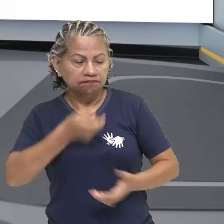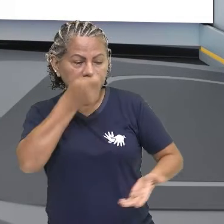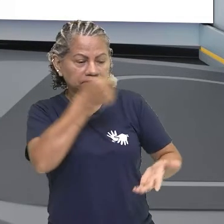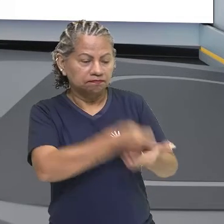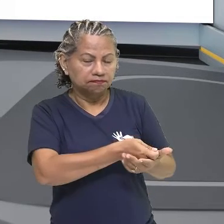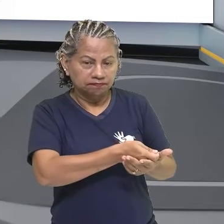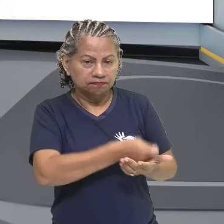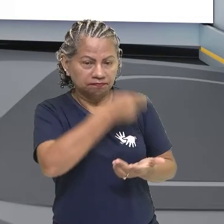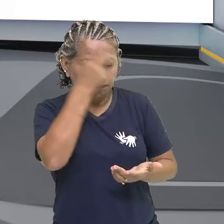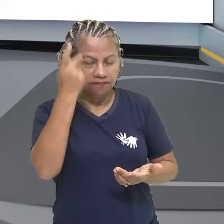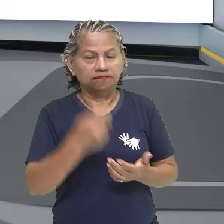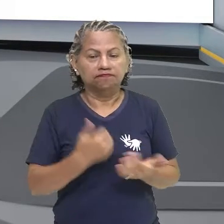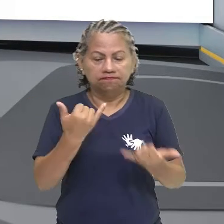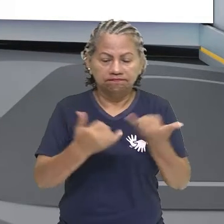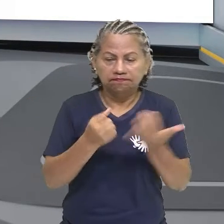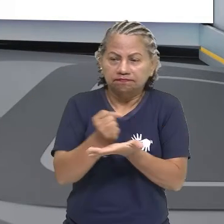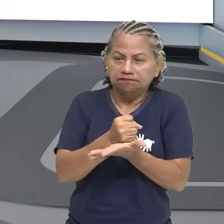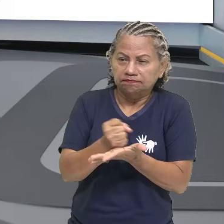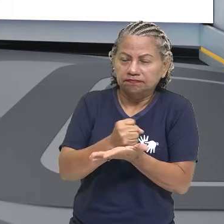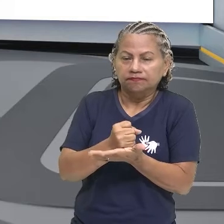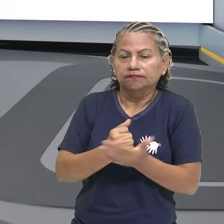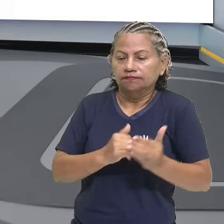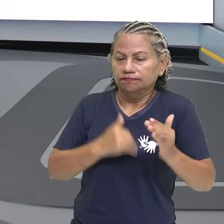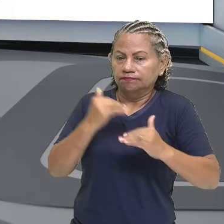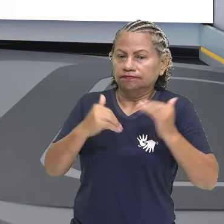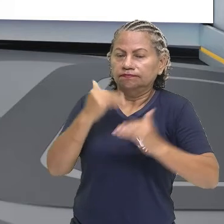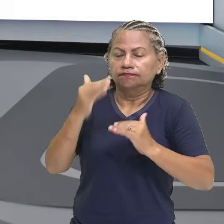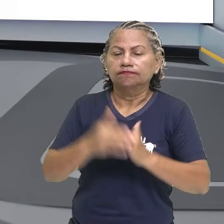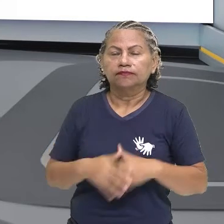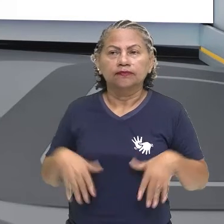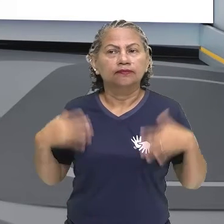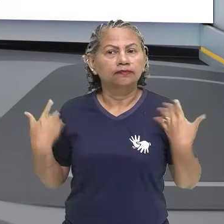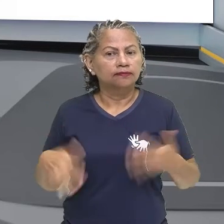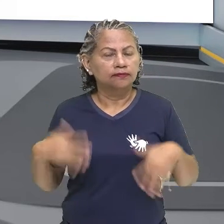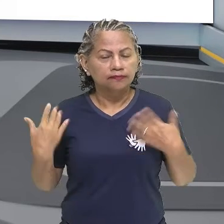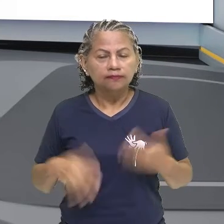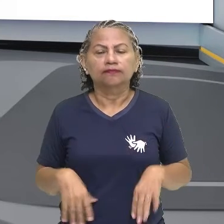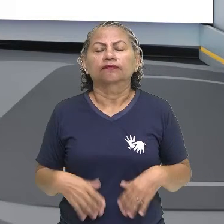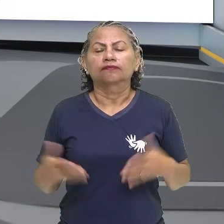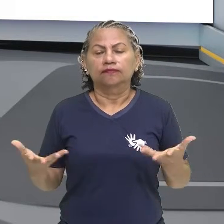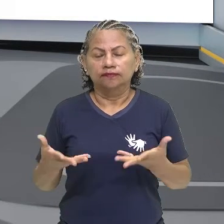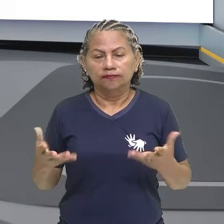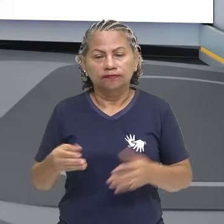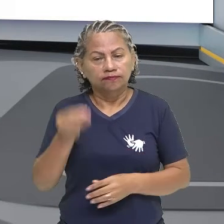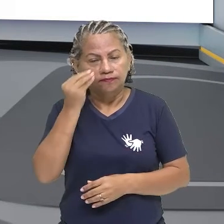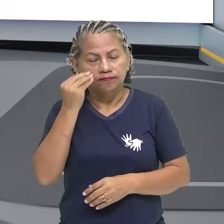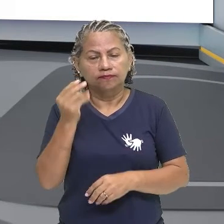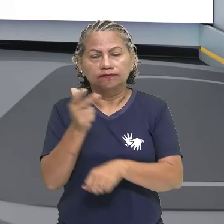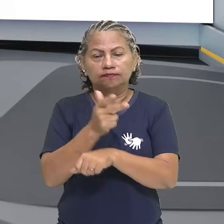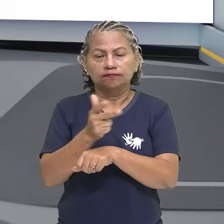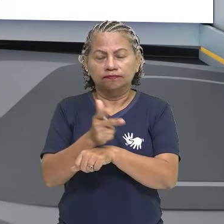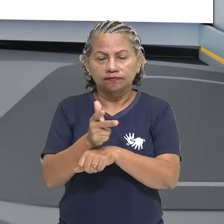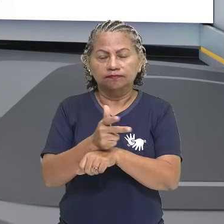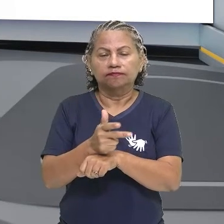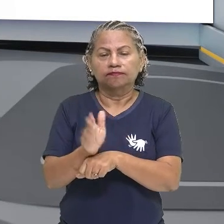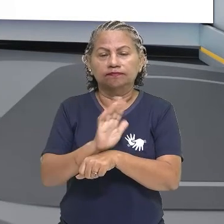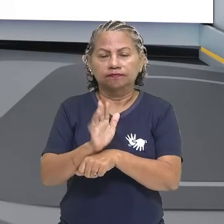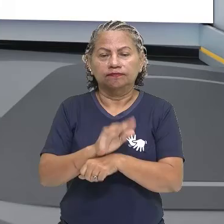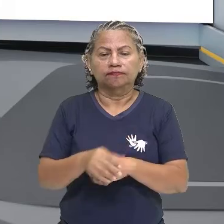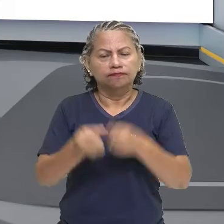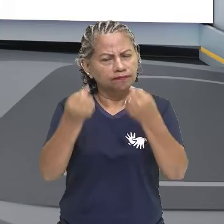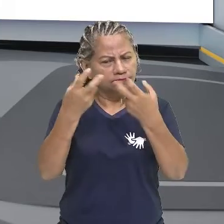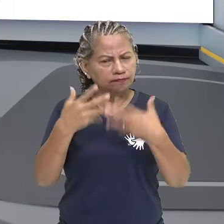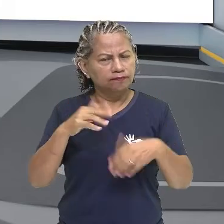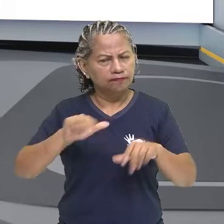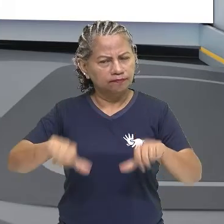de dólares até 2024 em jogos online. Vamos ver um VT agora falando sobre isso. Vamos